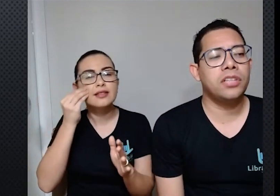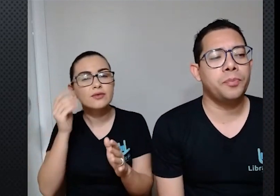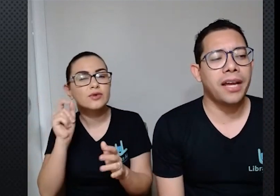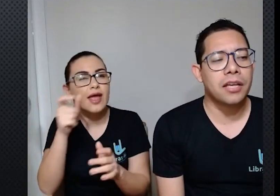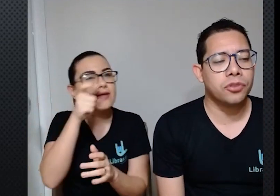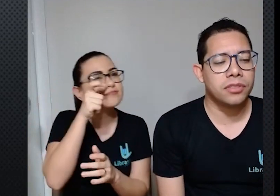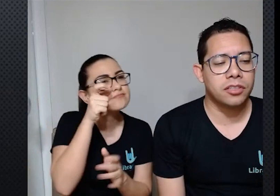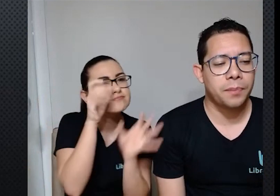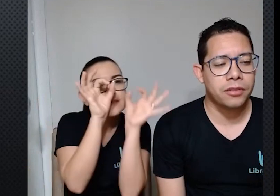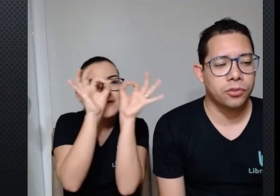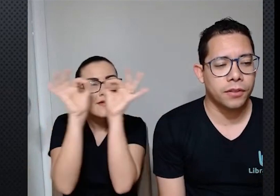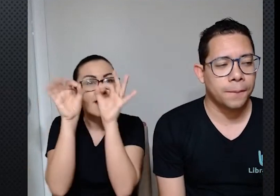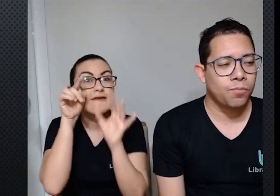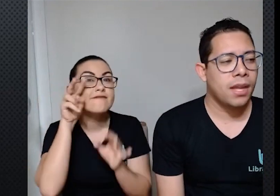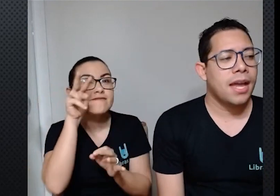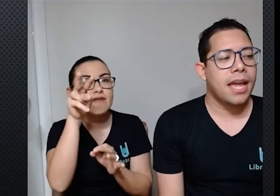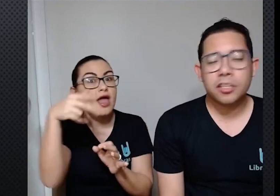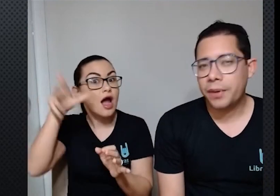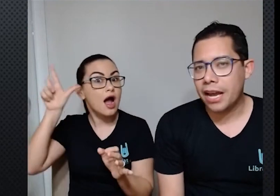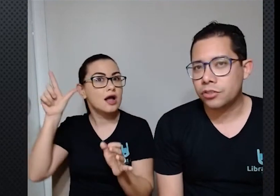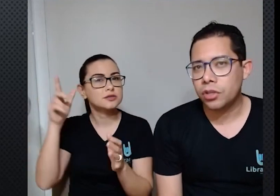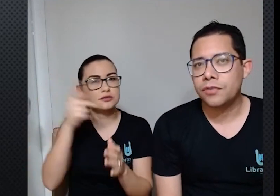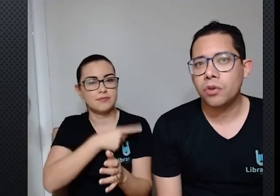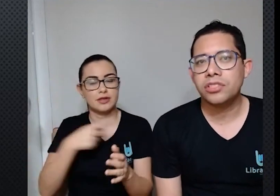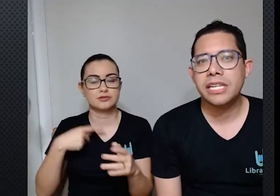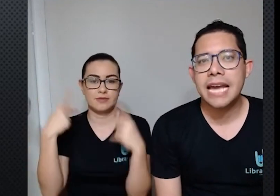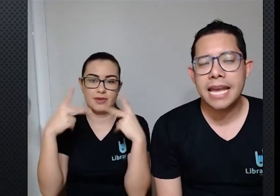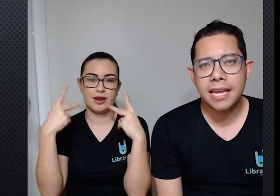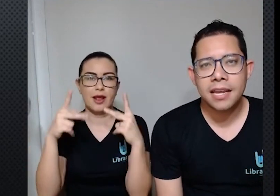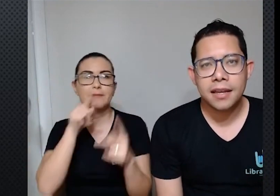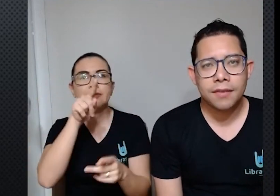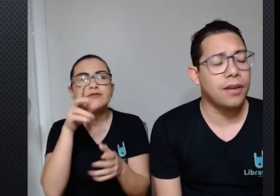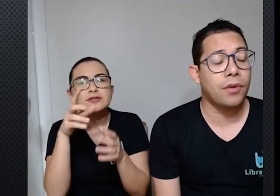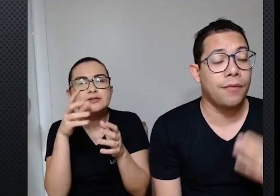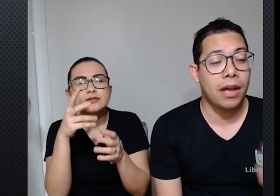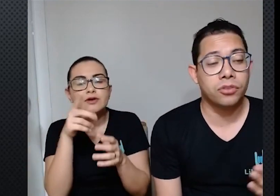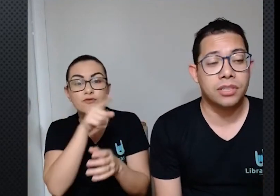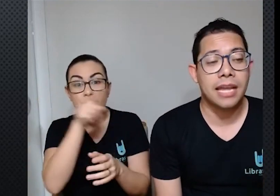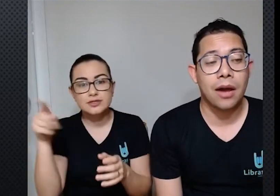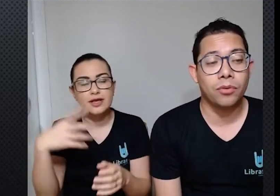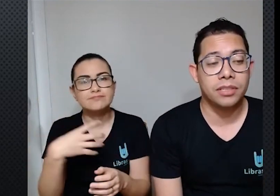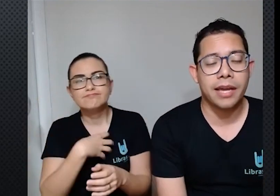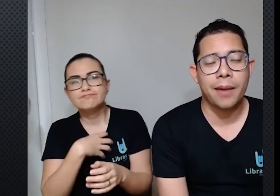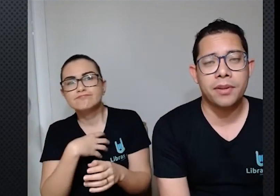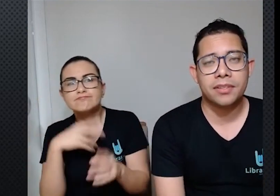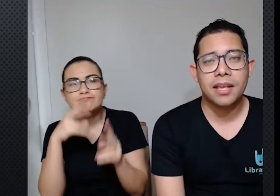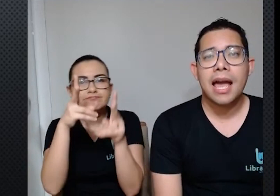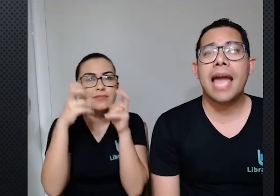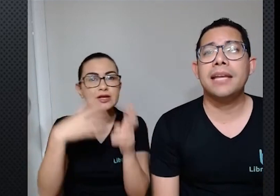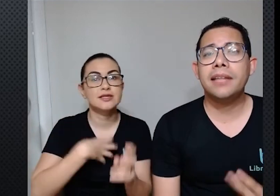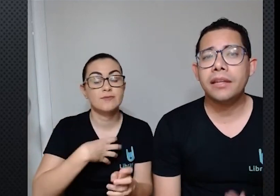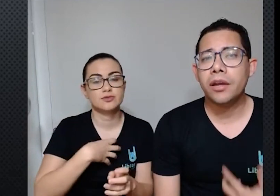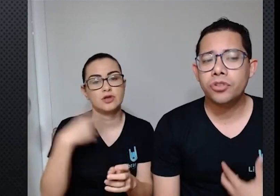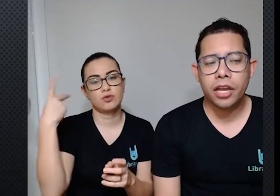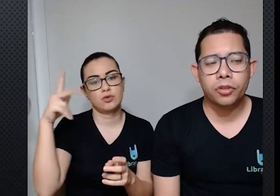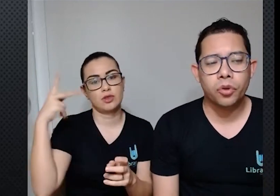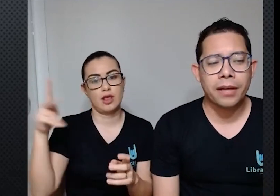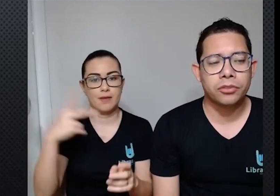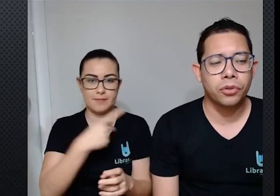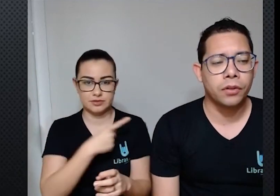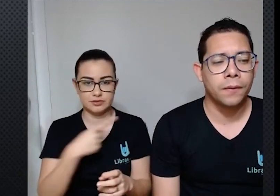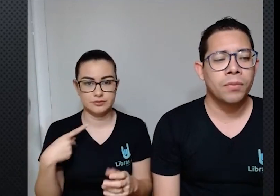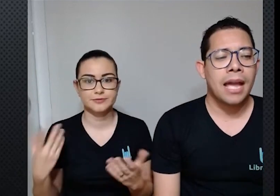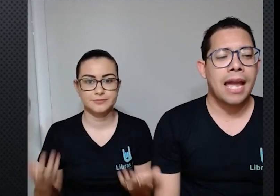assistir outras pregações desse pastor. Essas pregações vão auxiliar ele, vai auxiliar os intérpretes a entender o jeito